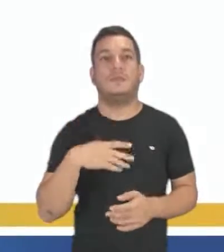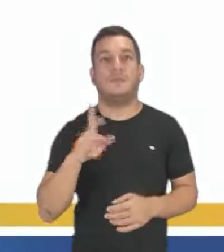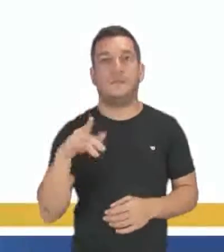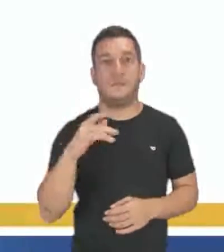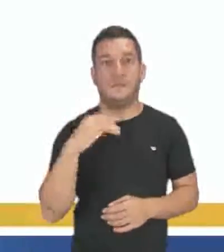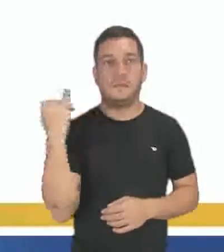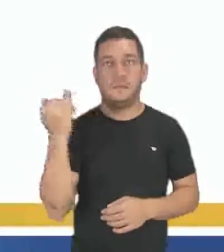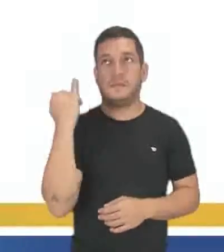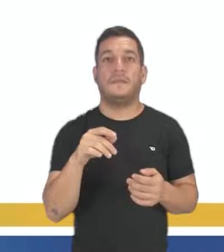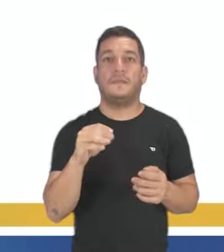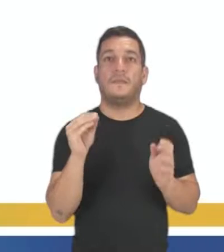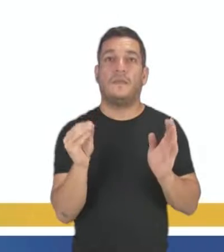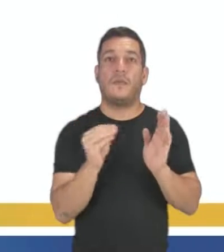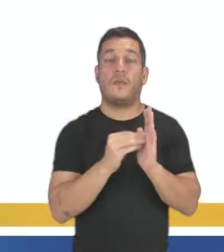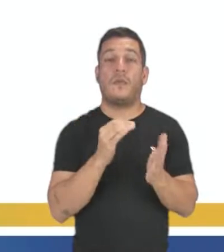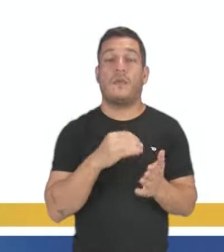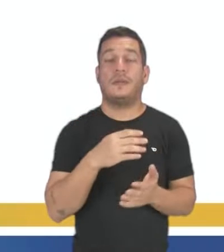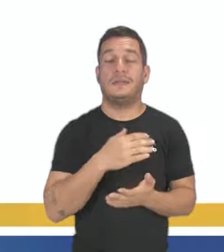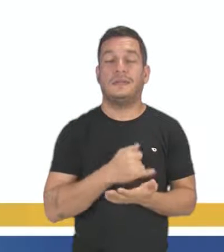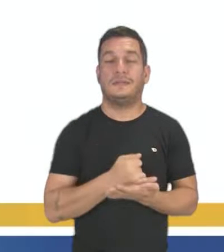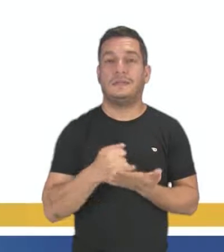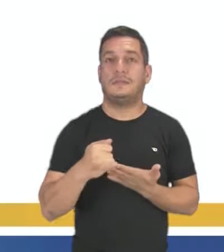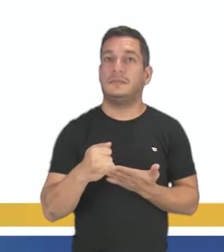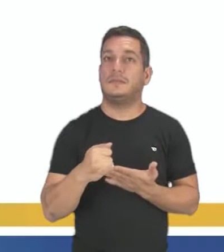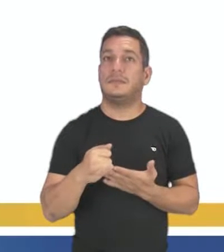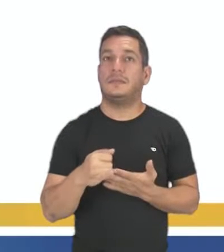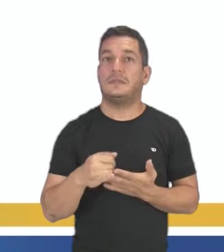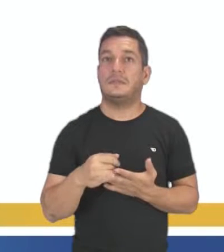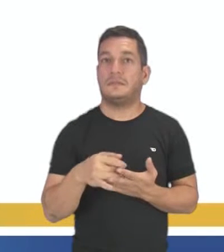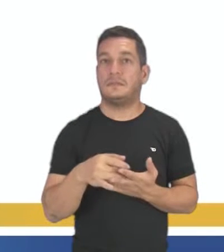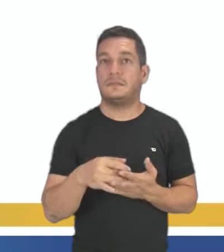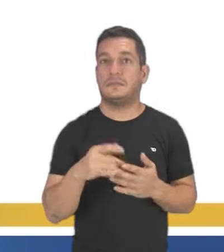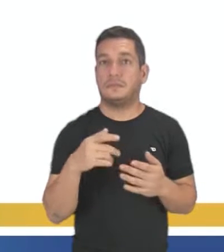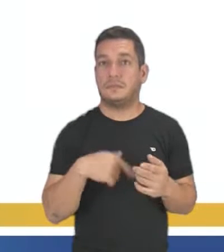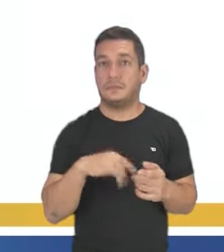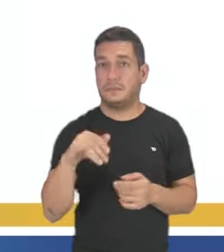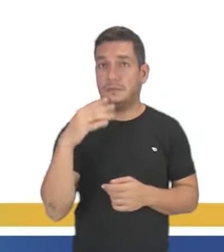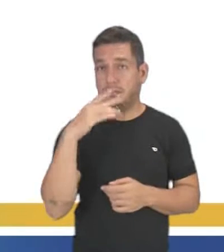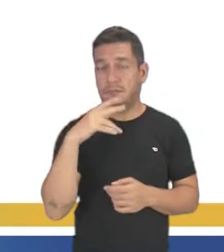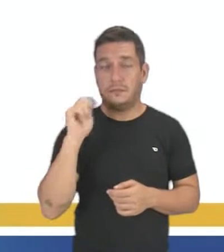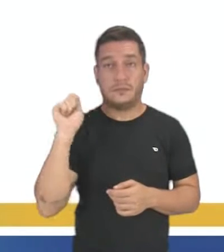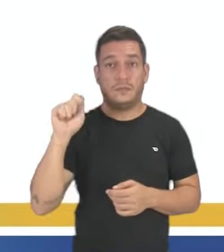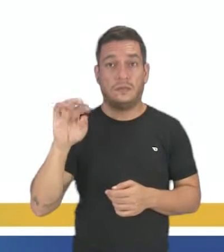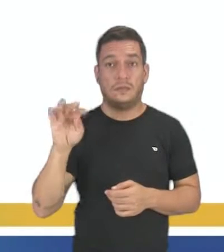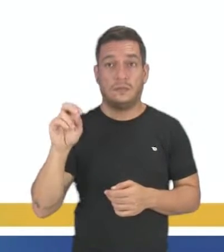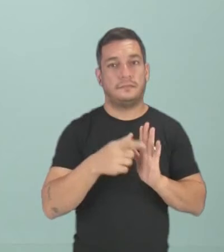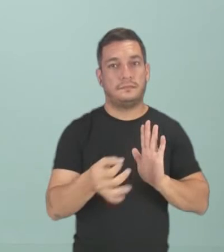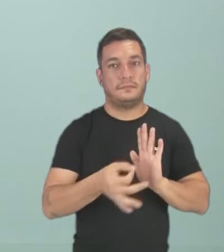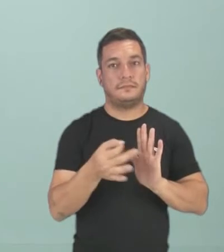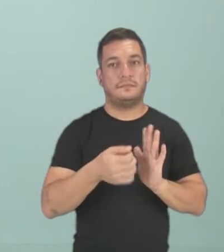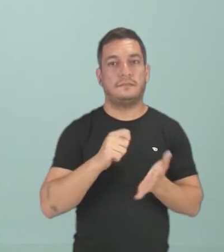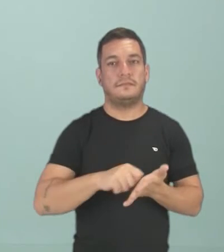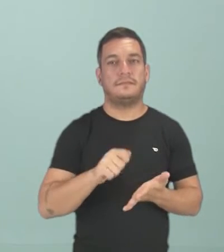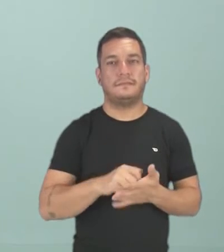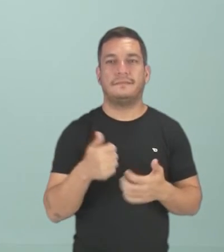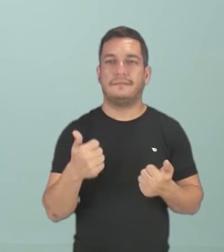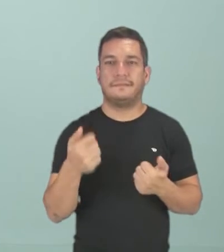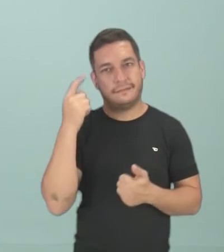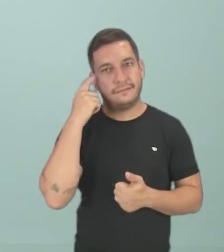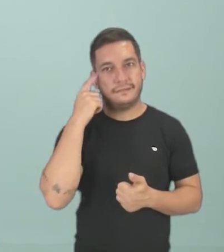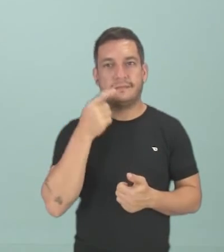desse texto? Foi em Londrina que foi publicado, Folha de Londrina. O crescente aumento da mídia sobre o combate à